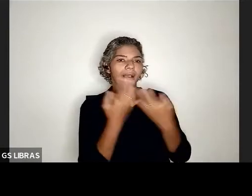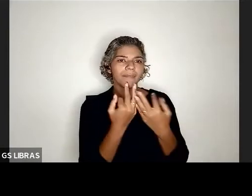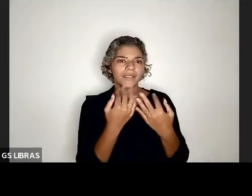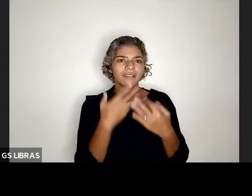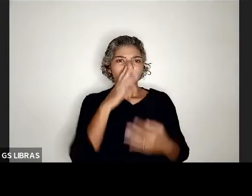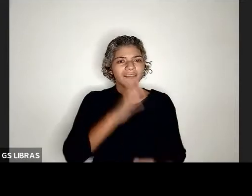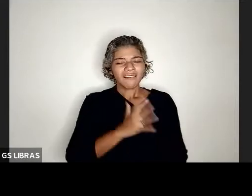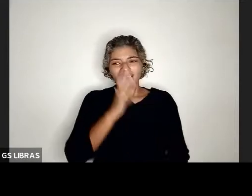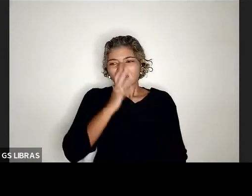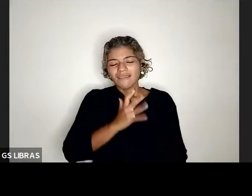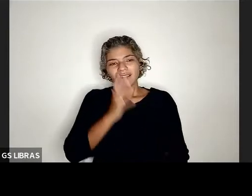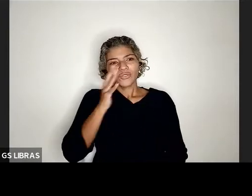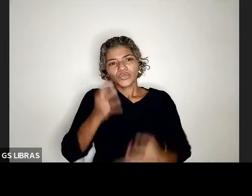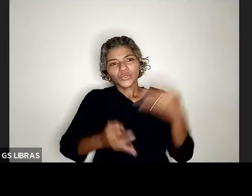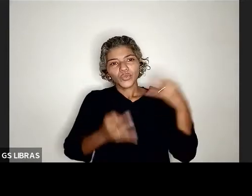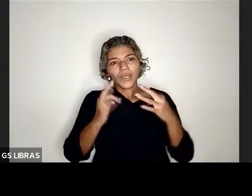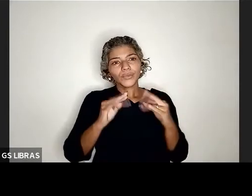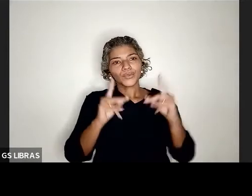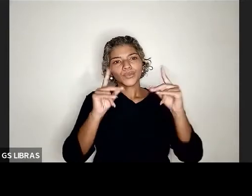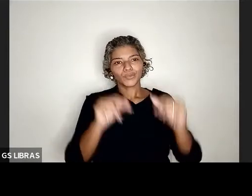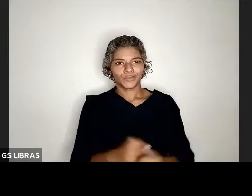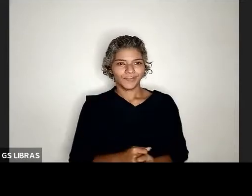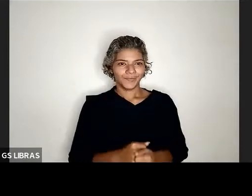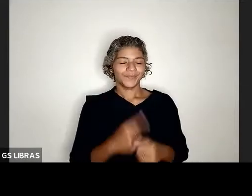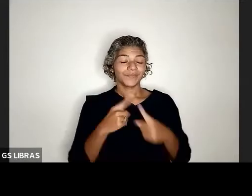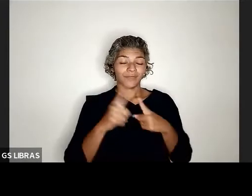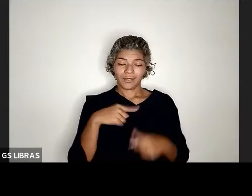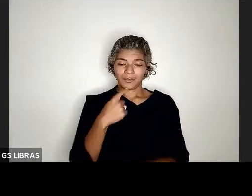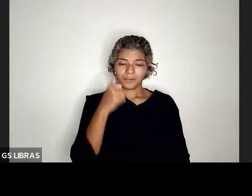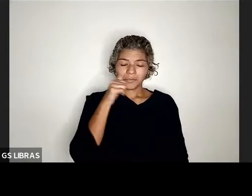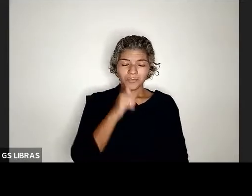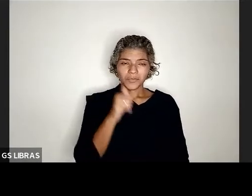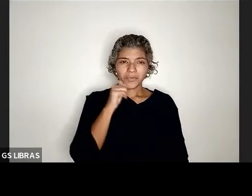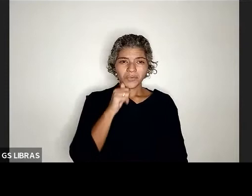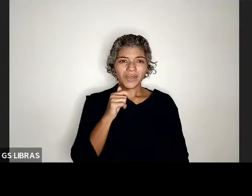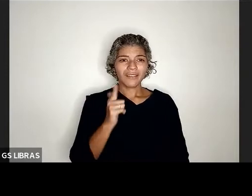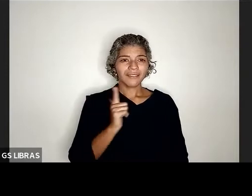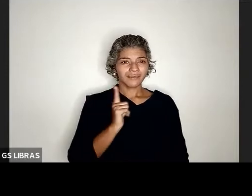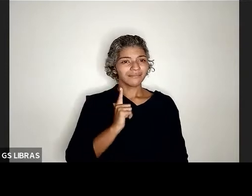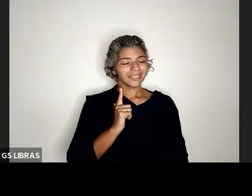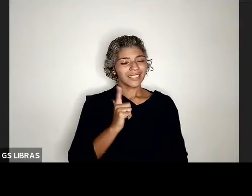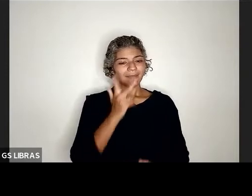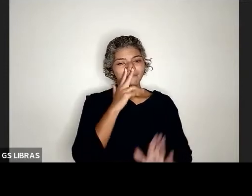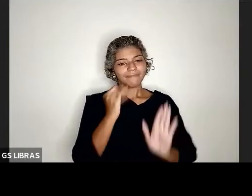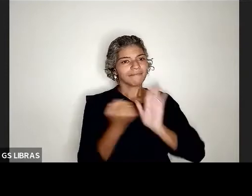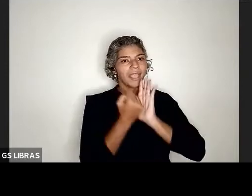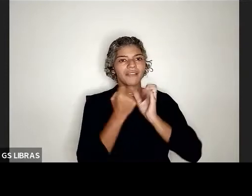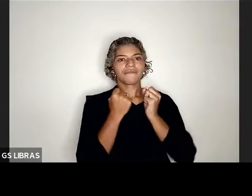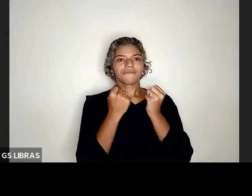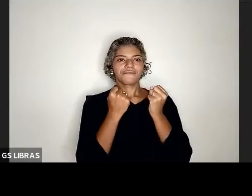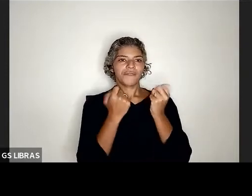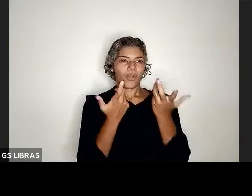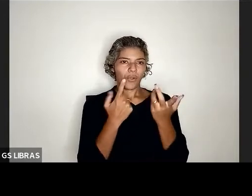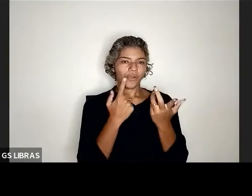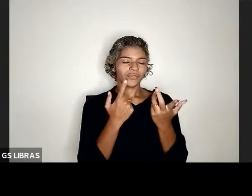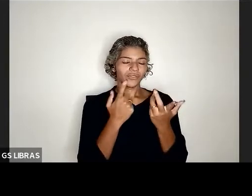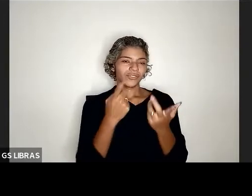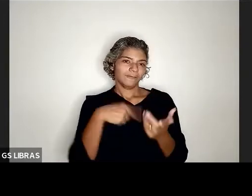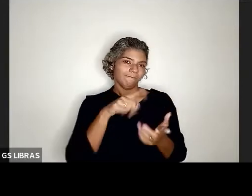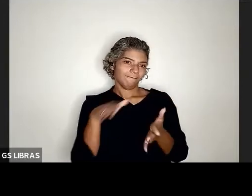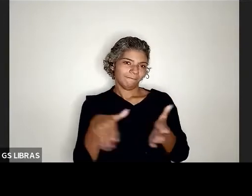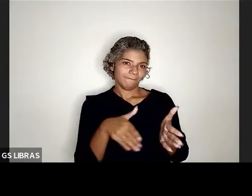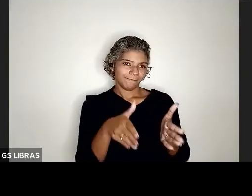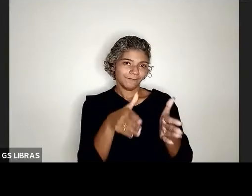mulher tem impactos muito, muito, muito fortes sobre as nossas trajetórias, mas também tem